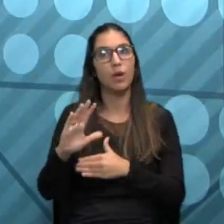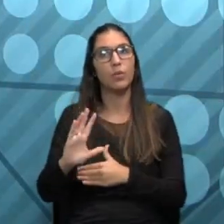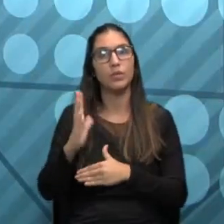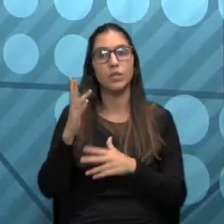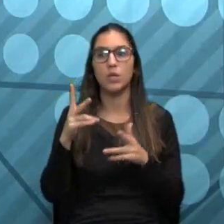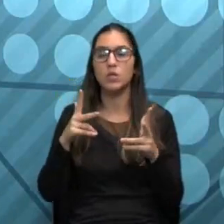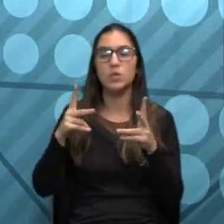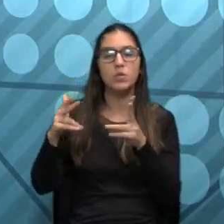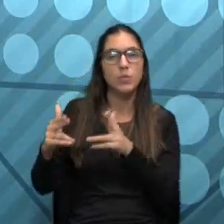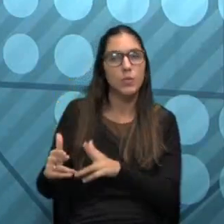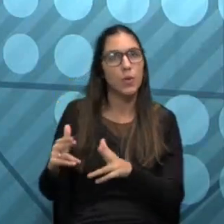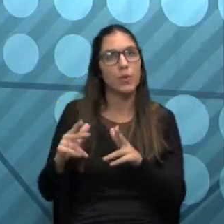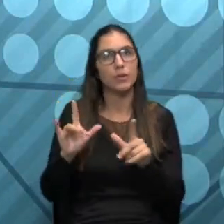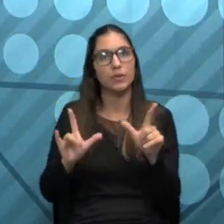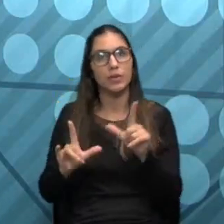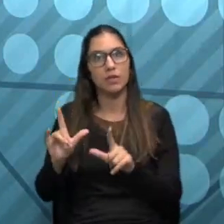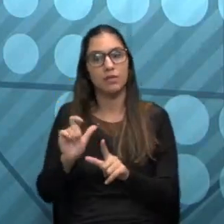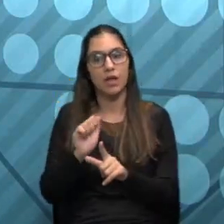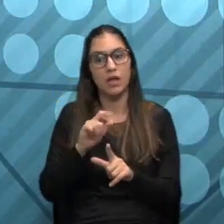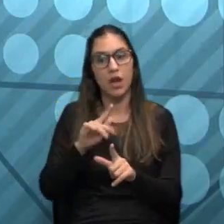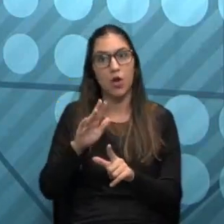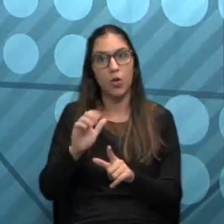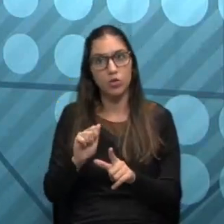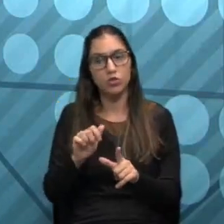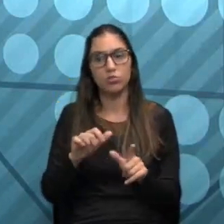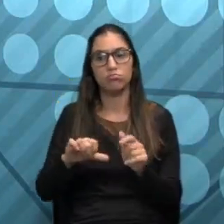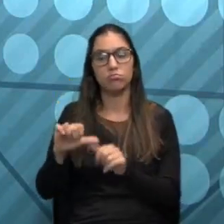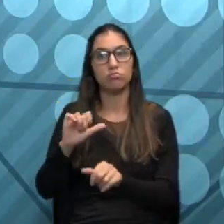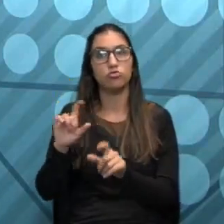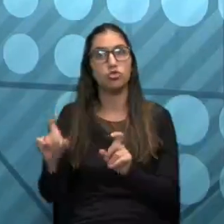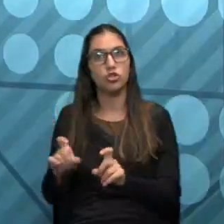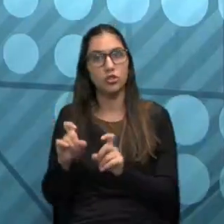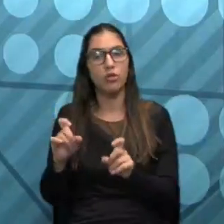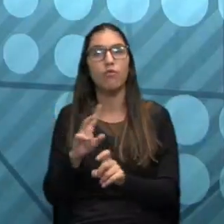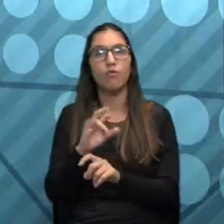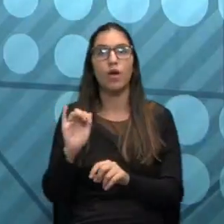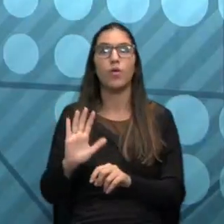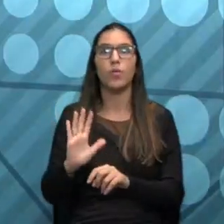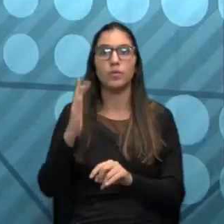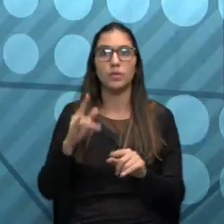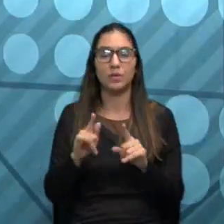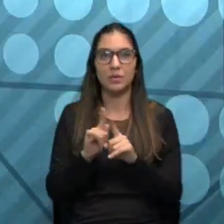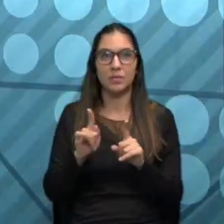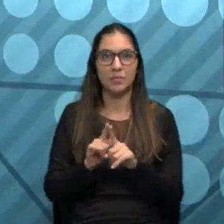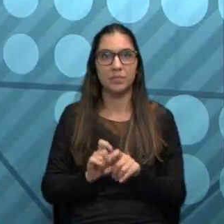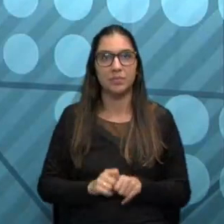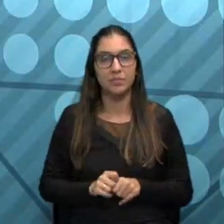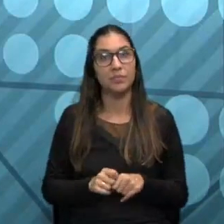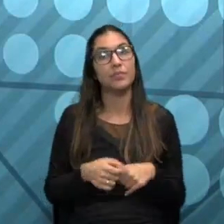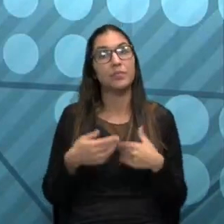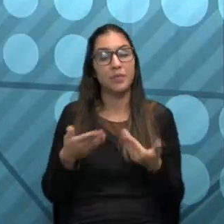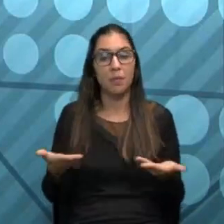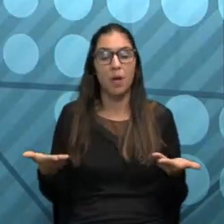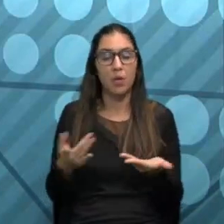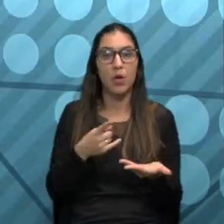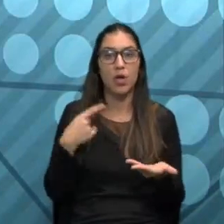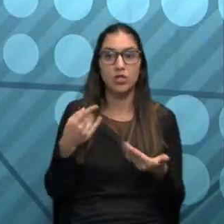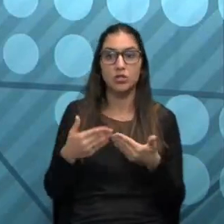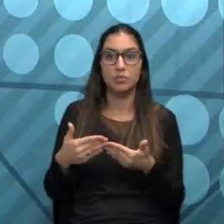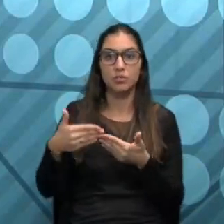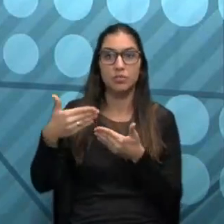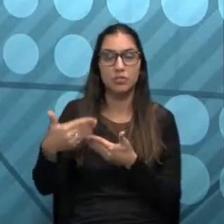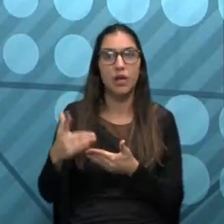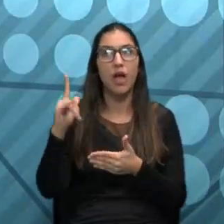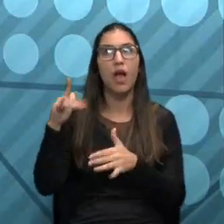igual a troca entre TV analógica e digital vai acontecer e está acontecendo com a rádio AM e FM. Então, agora a gente vai partir para o